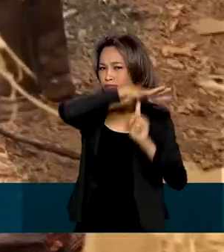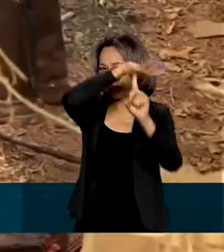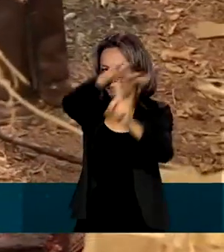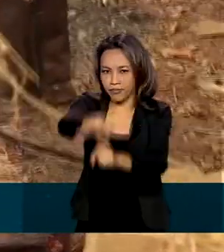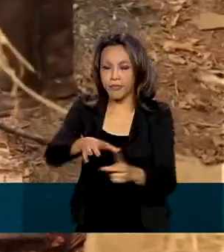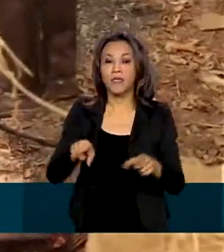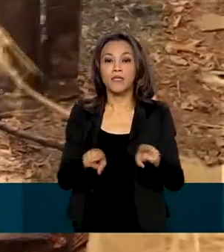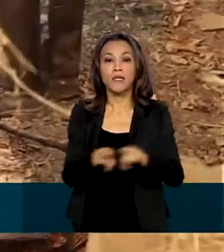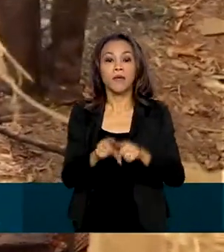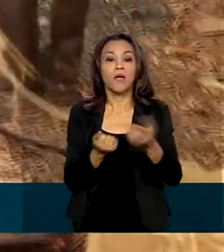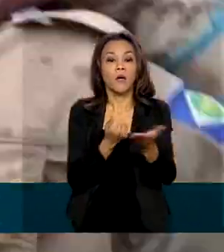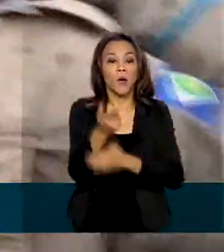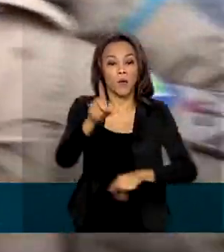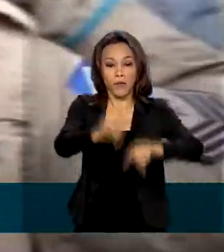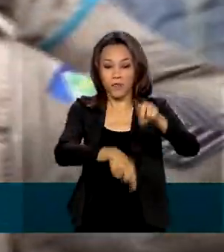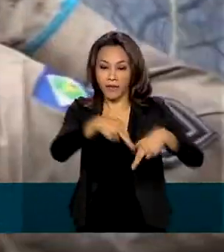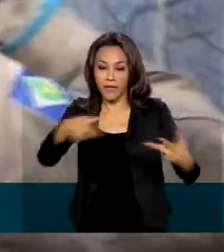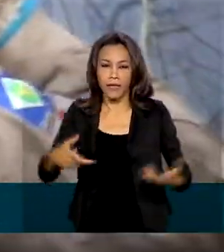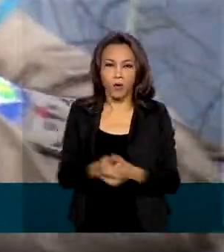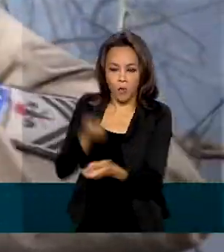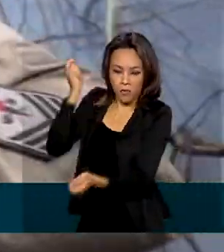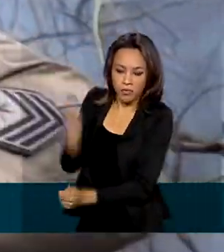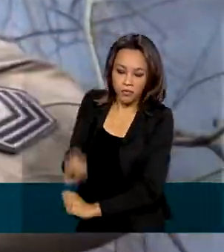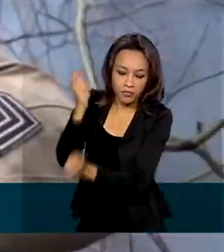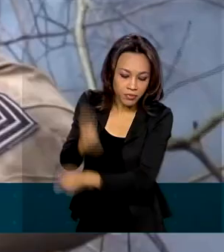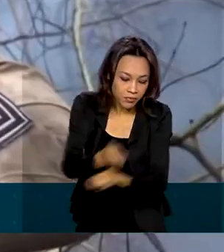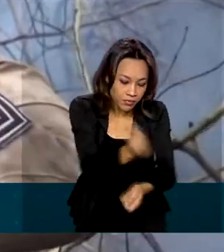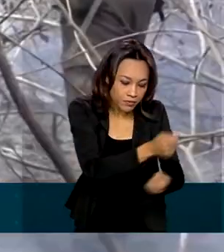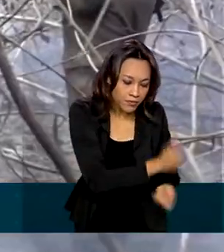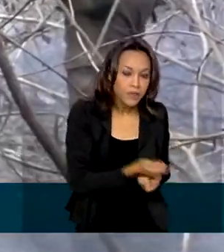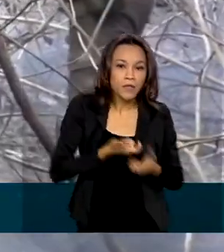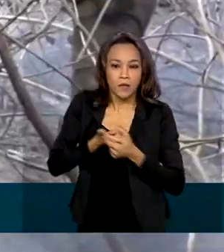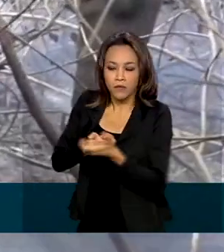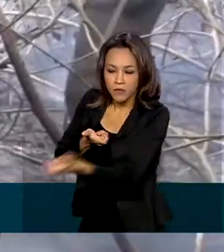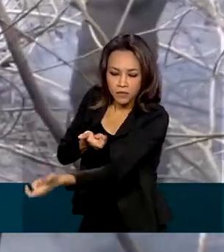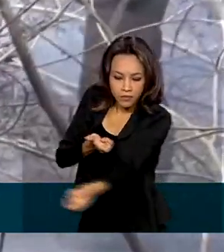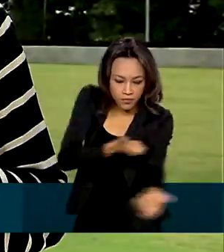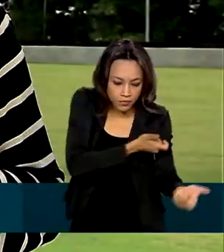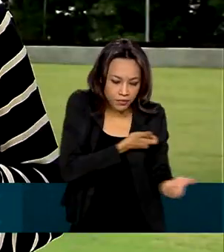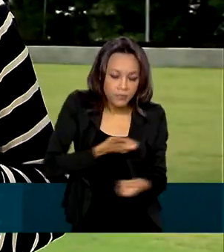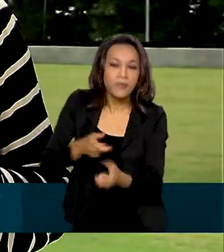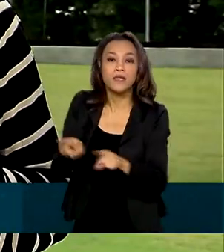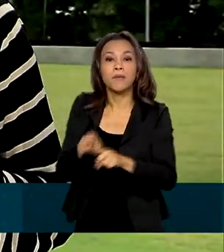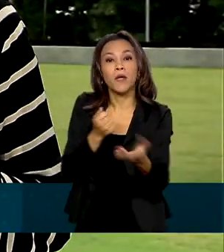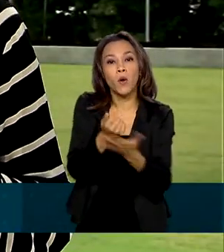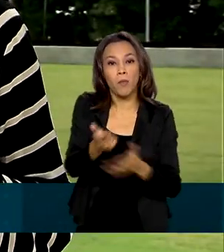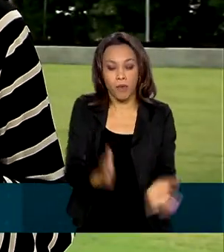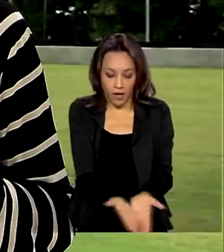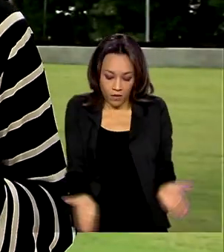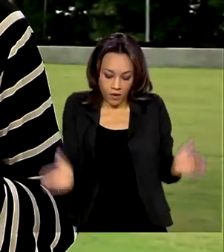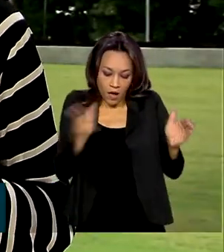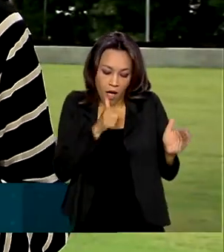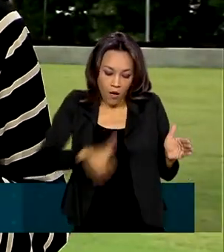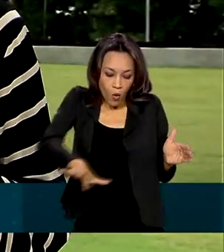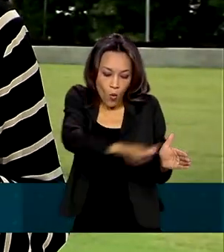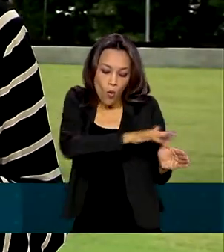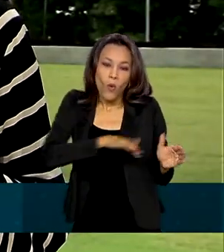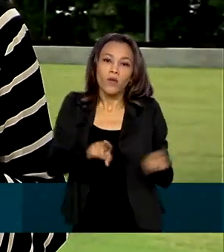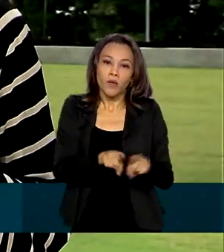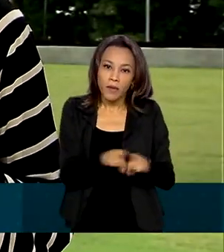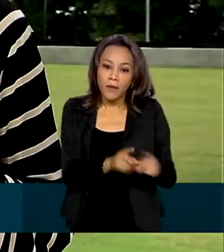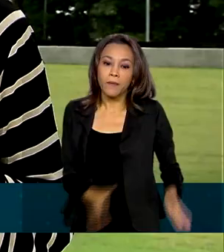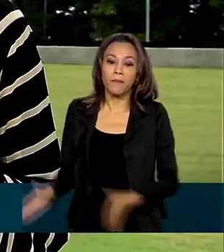compra de equipamentos, como abafadores, mangueiras e tanques para armazenar água. Quanto à estiagem no sul, os